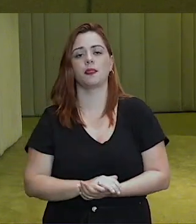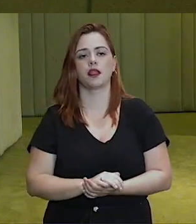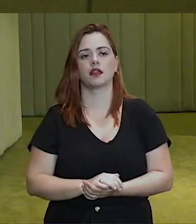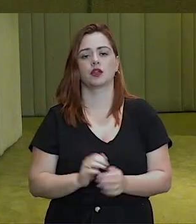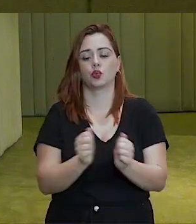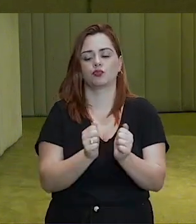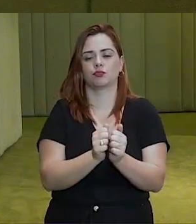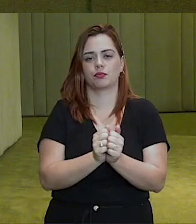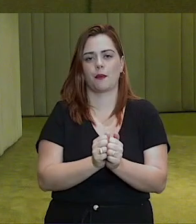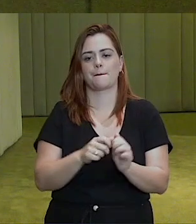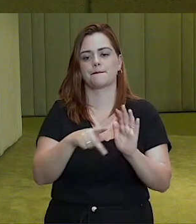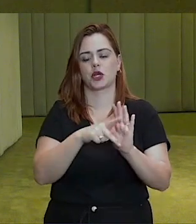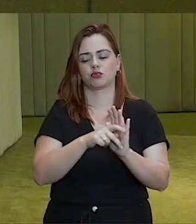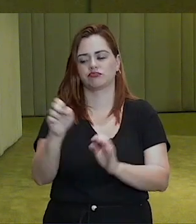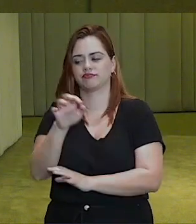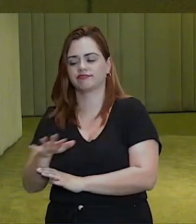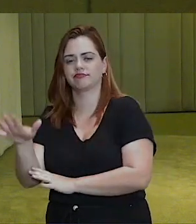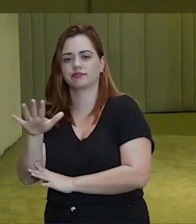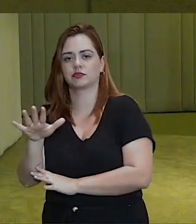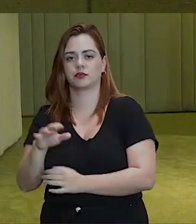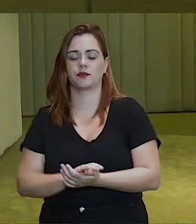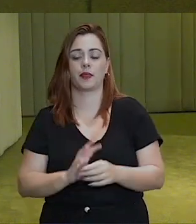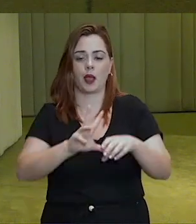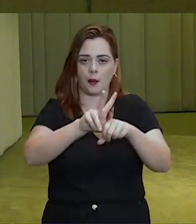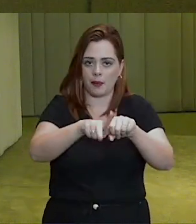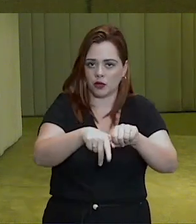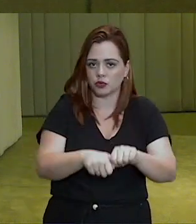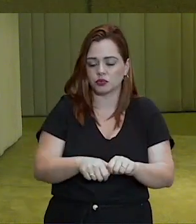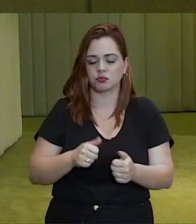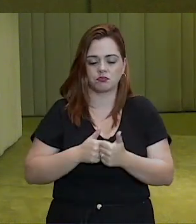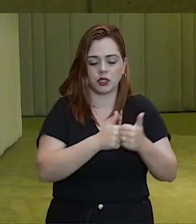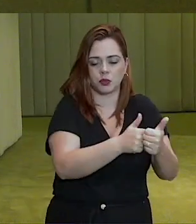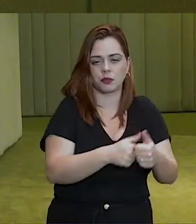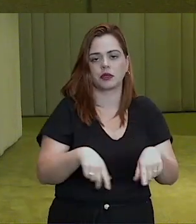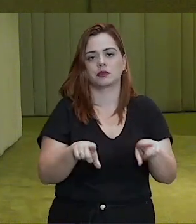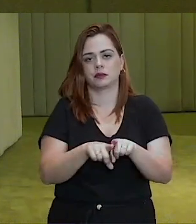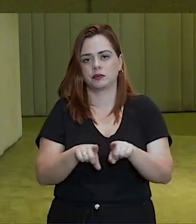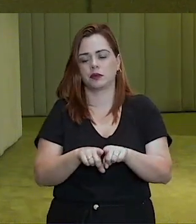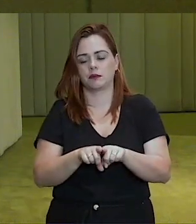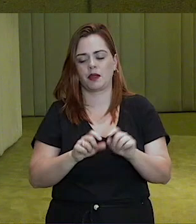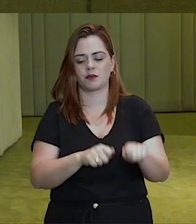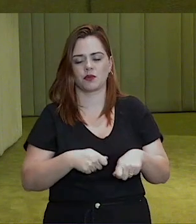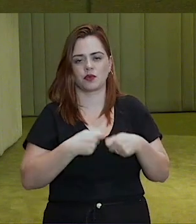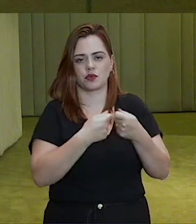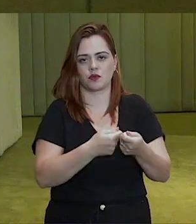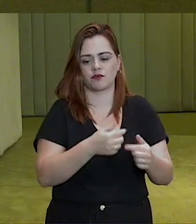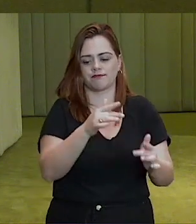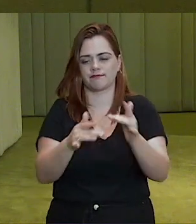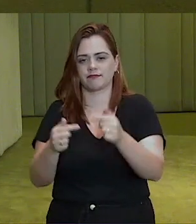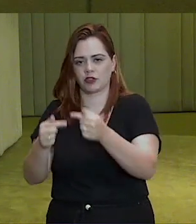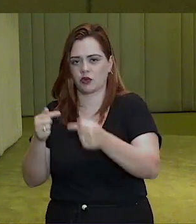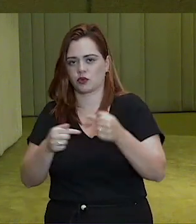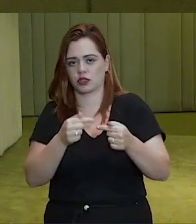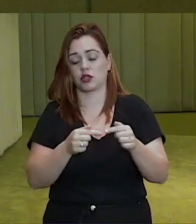regional. O estabelecimento do Mercosul foi, então, acompanhado por obstinado esforço negociador entre